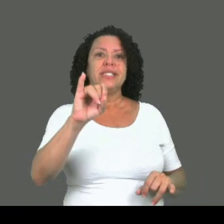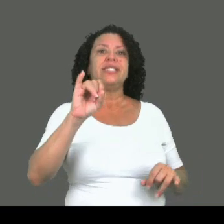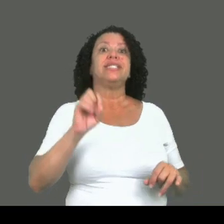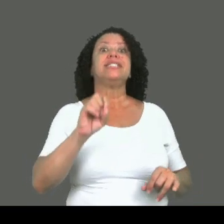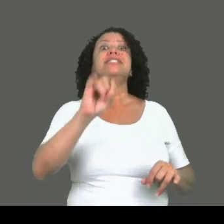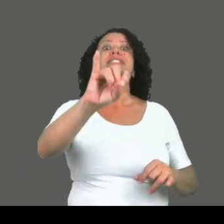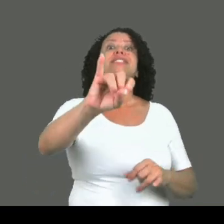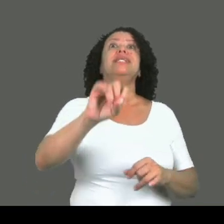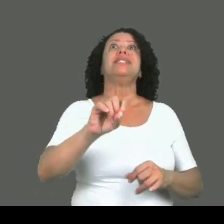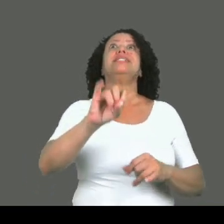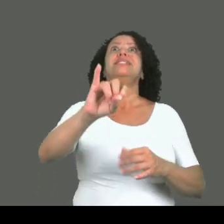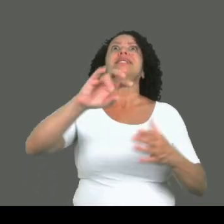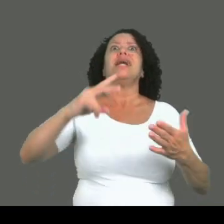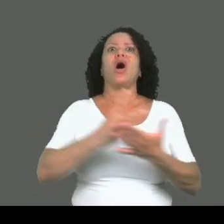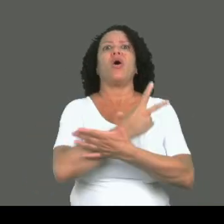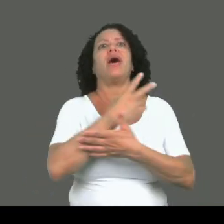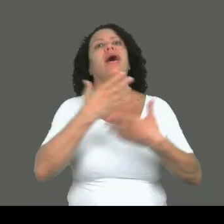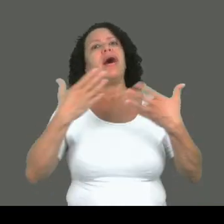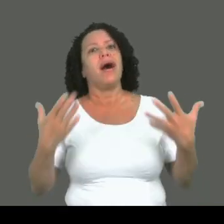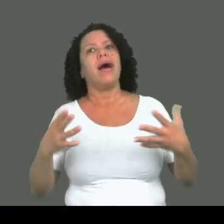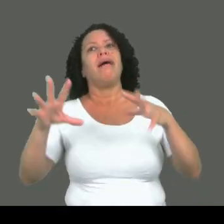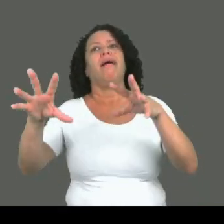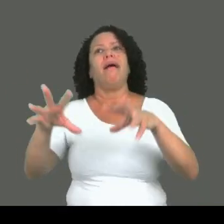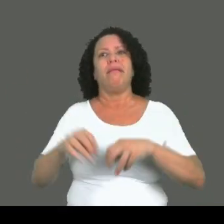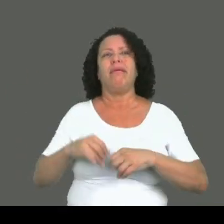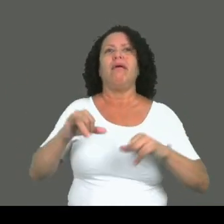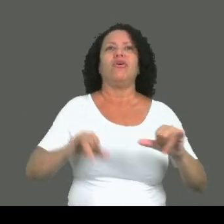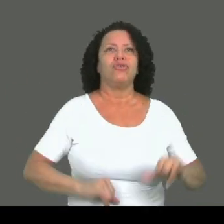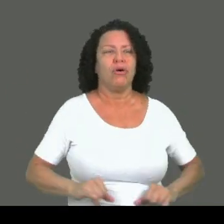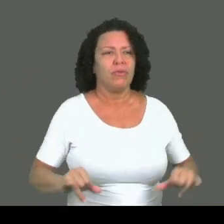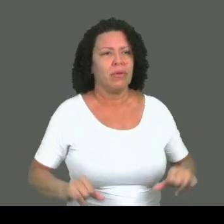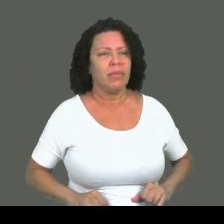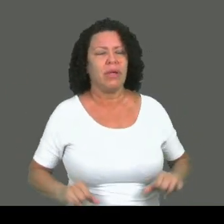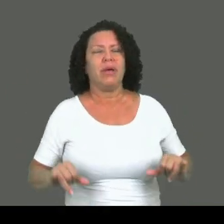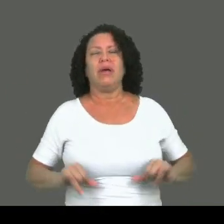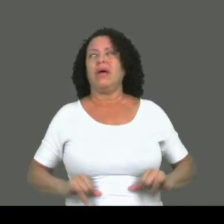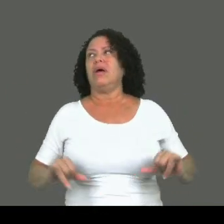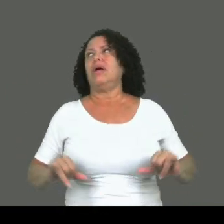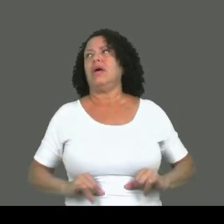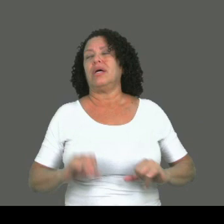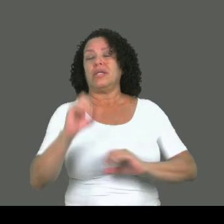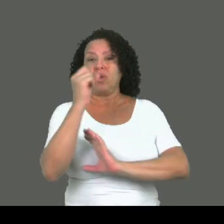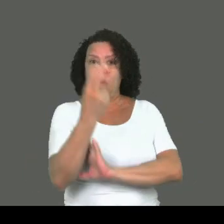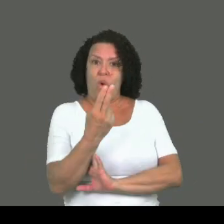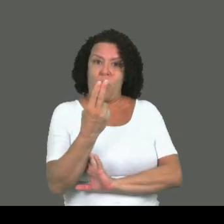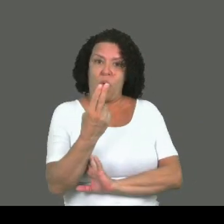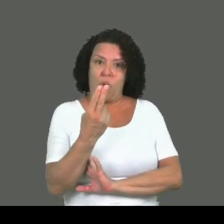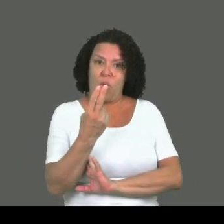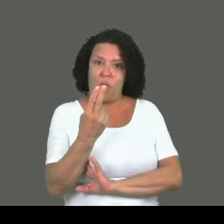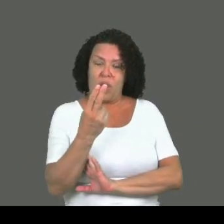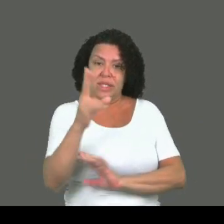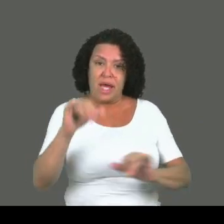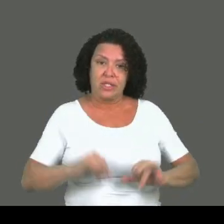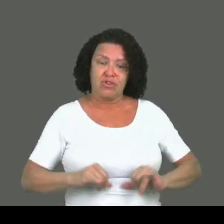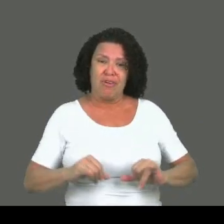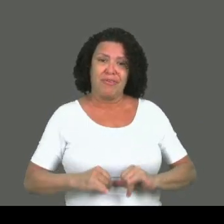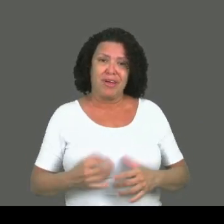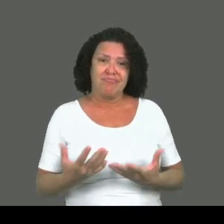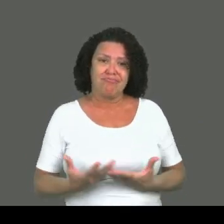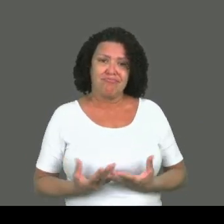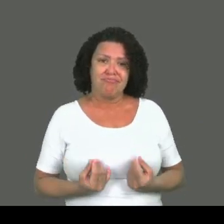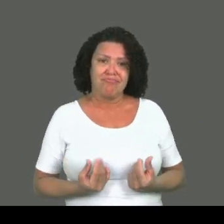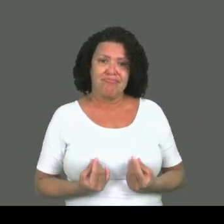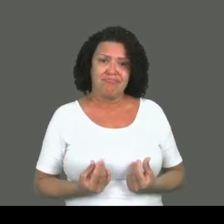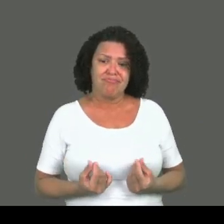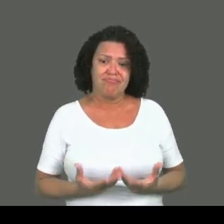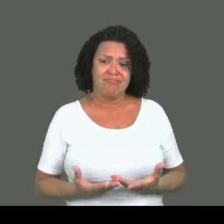acontecer, aí aquilo vai acarretar um sofrimento, ou a gente está sofrendo em vão, porque de repente a gente